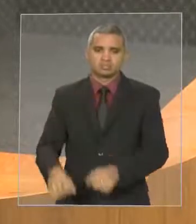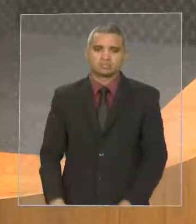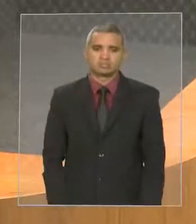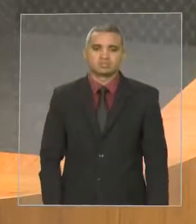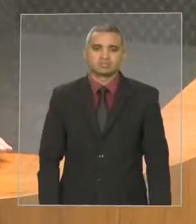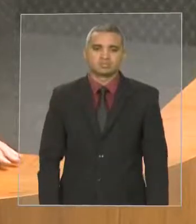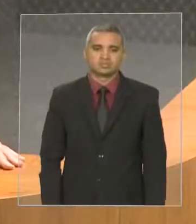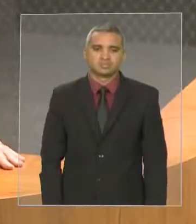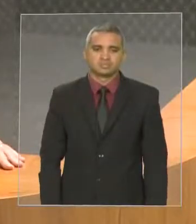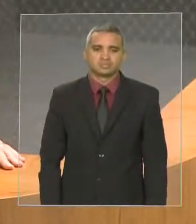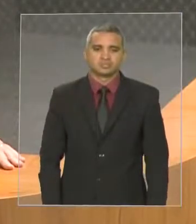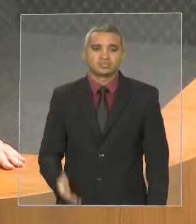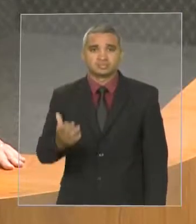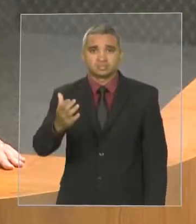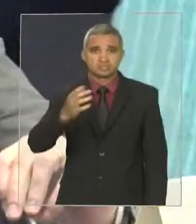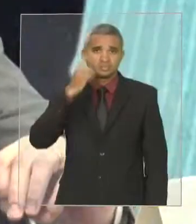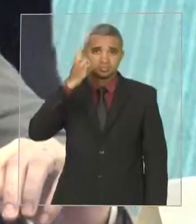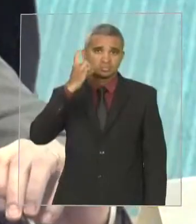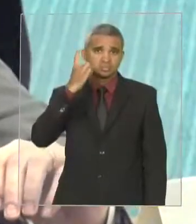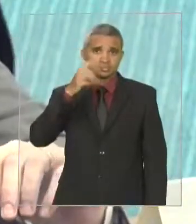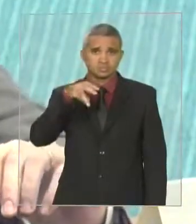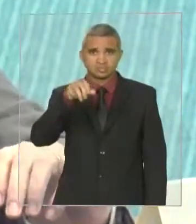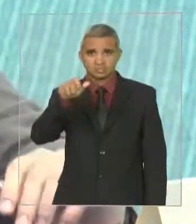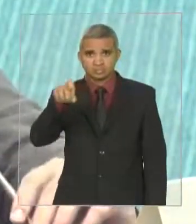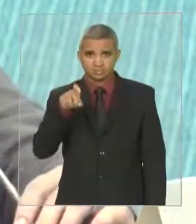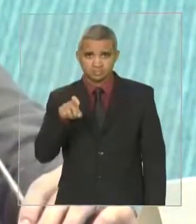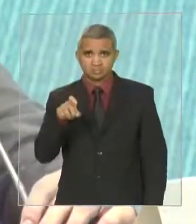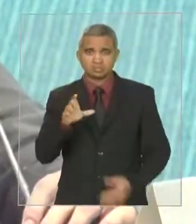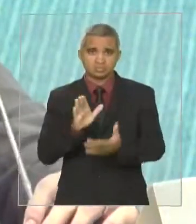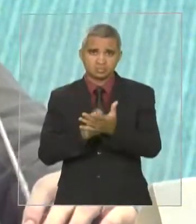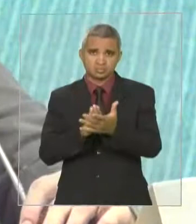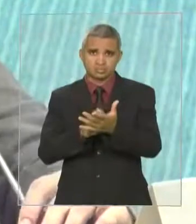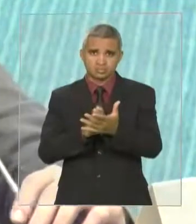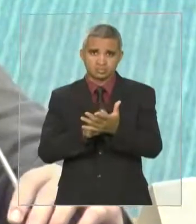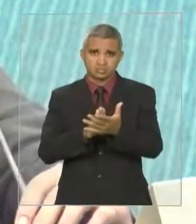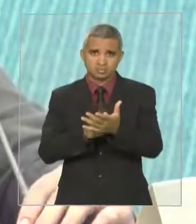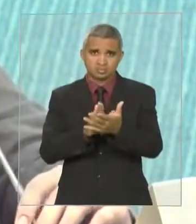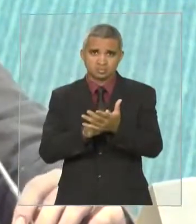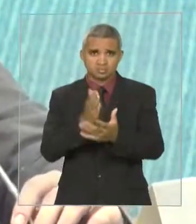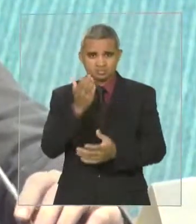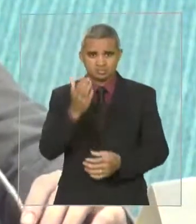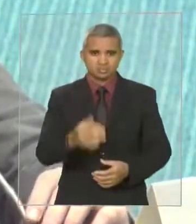Deputado Max Barros, eu queria primeiro parabenizar Vossa Excelência